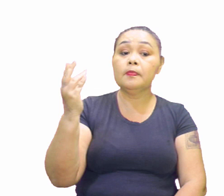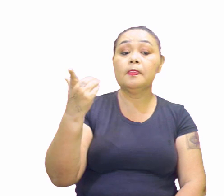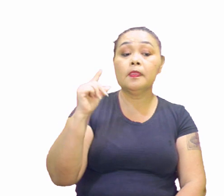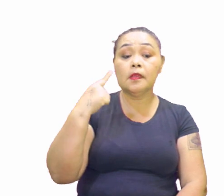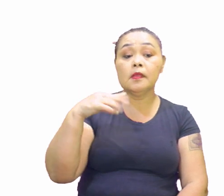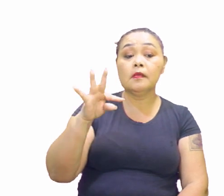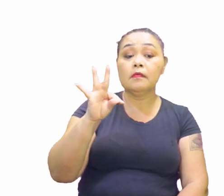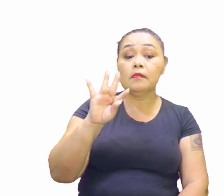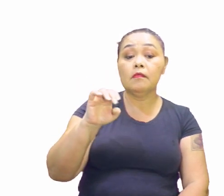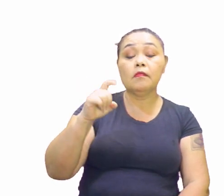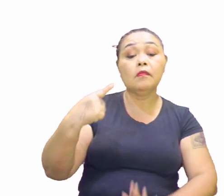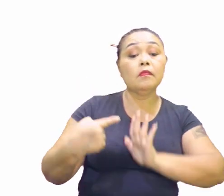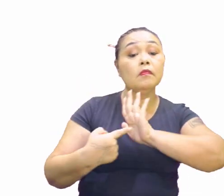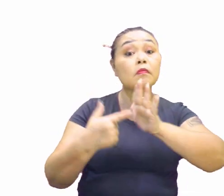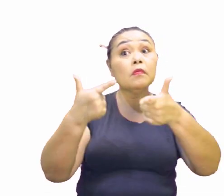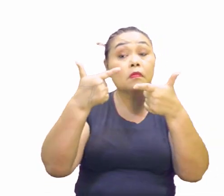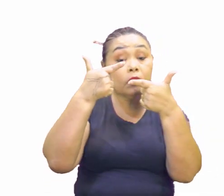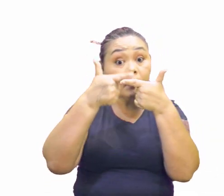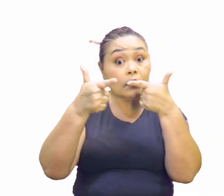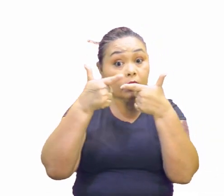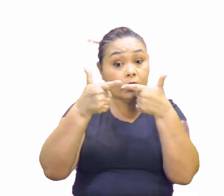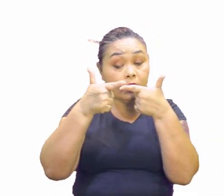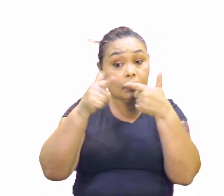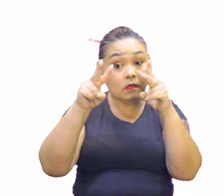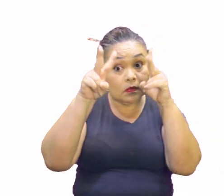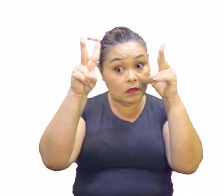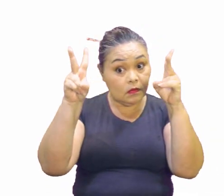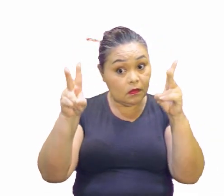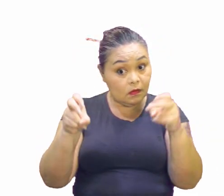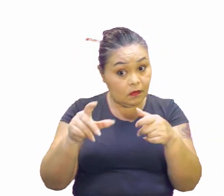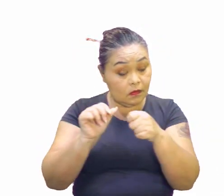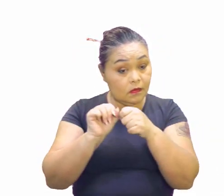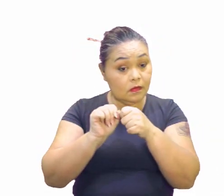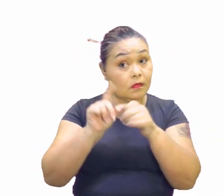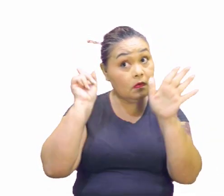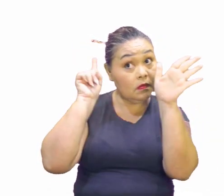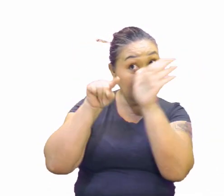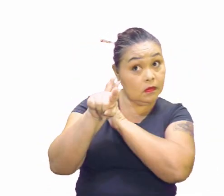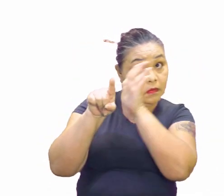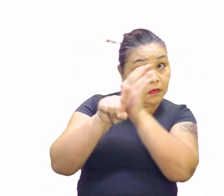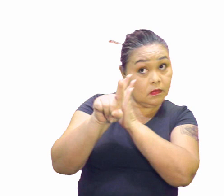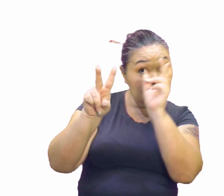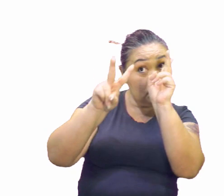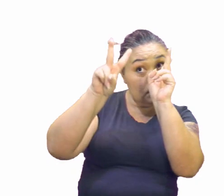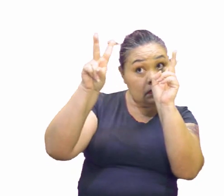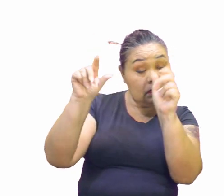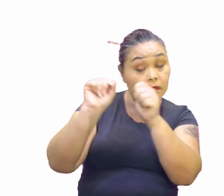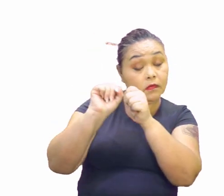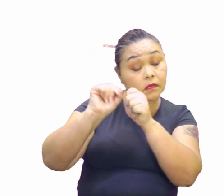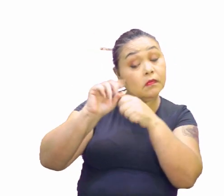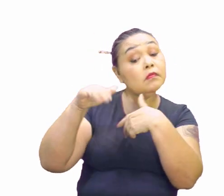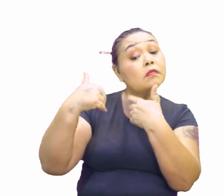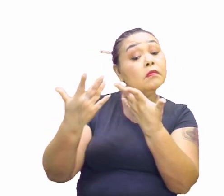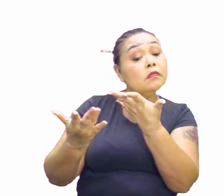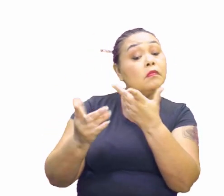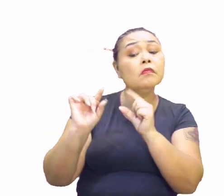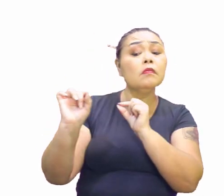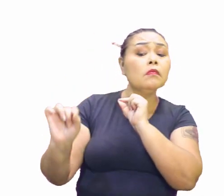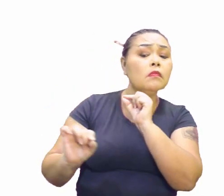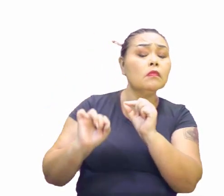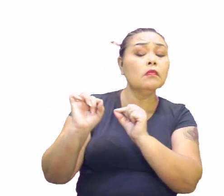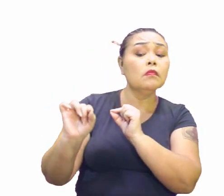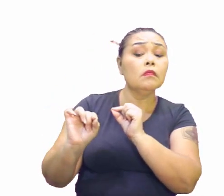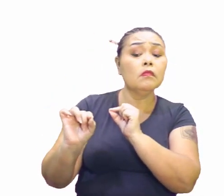tese apresenta a problematização do tema. Exato. Qual é esse problema? O